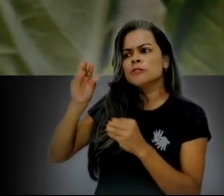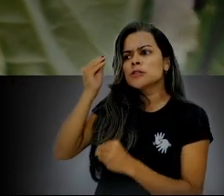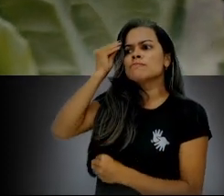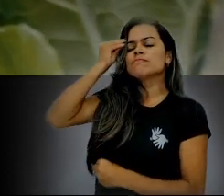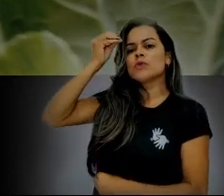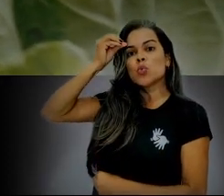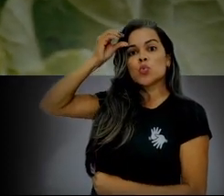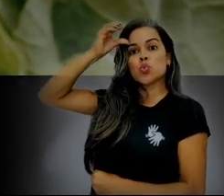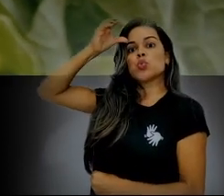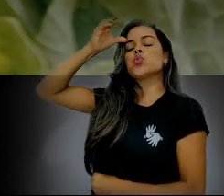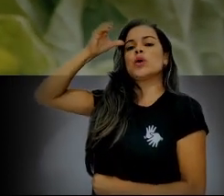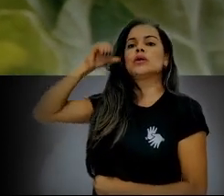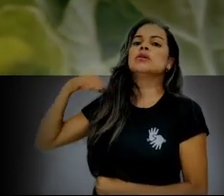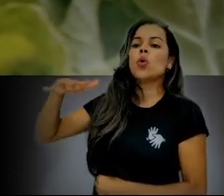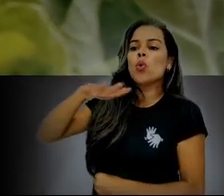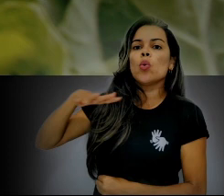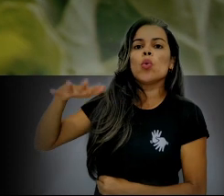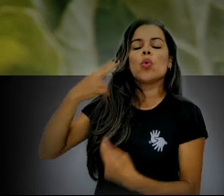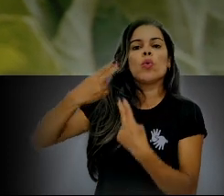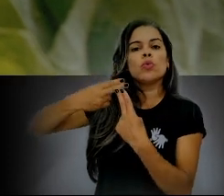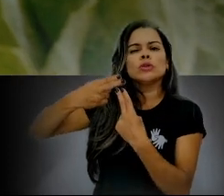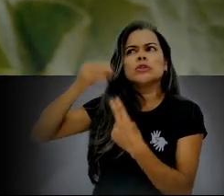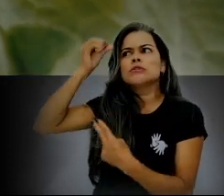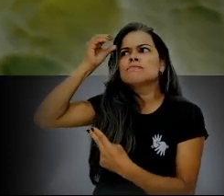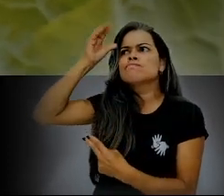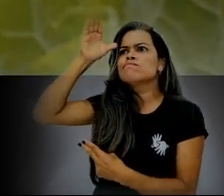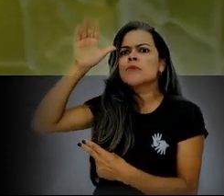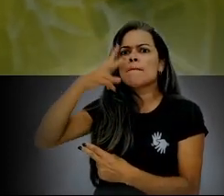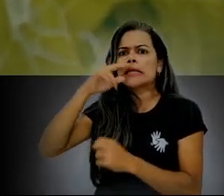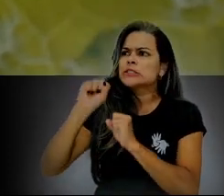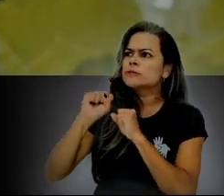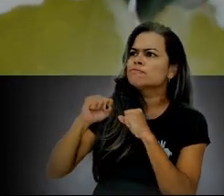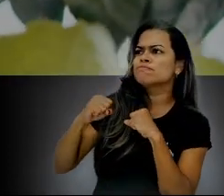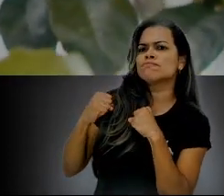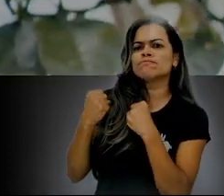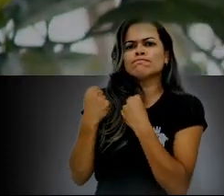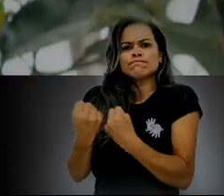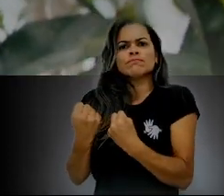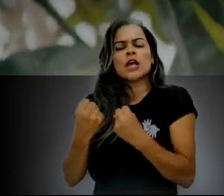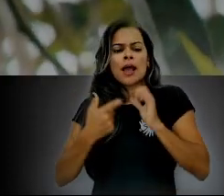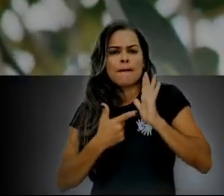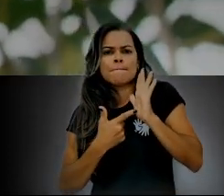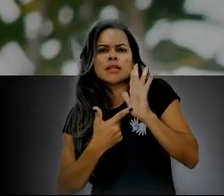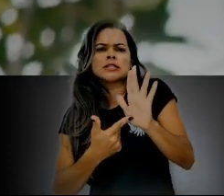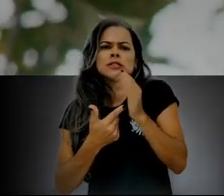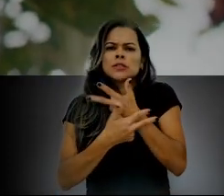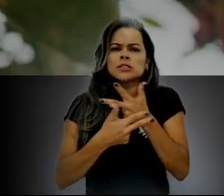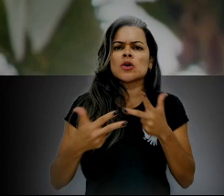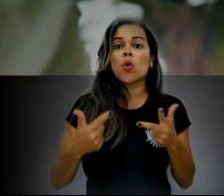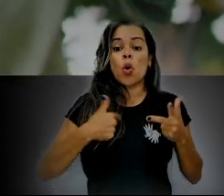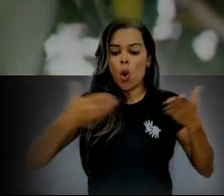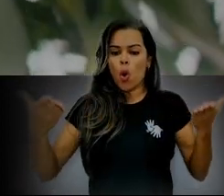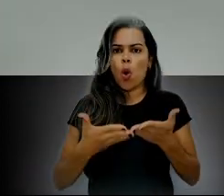podem ser ao né com acréscimo a mais e aquele espaço do IF eu fui me empoderando ela fonte de poder